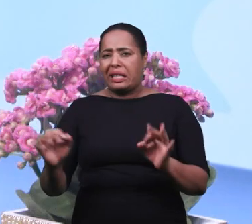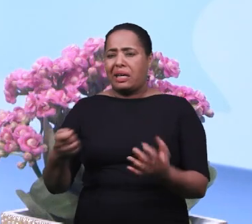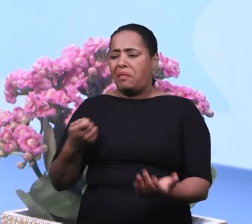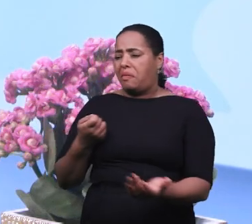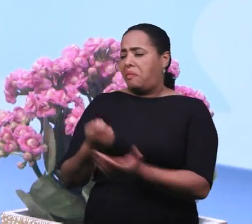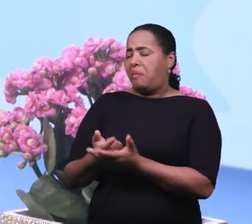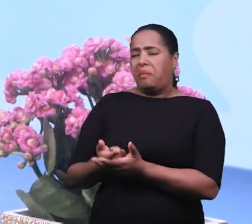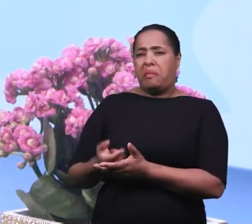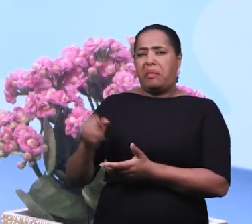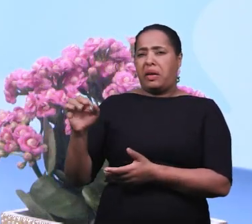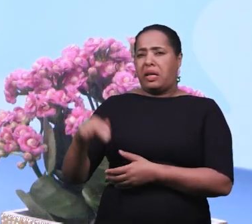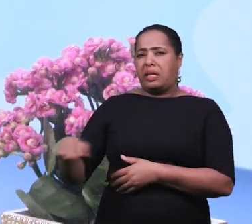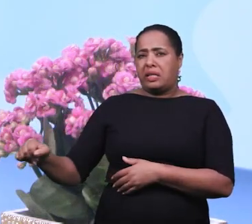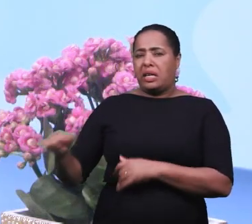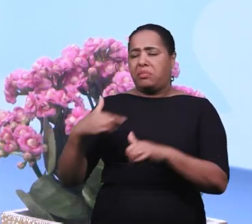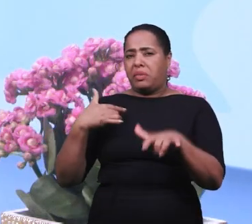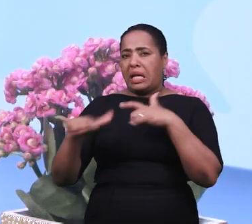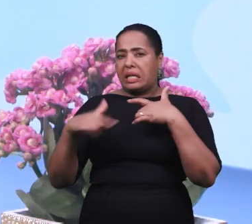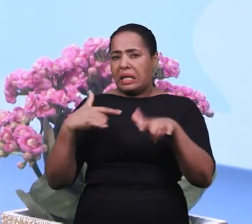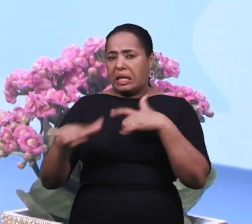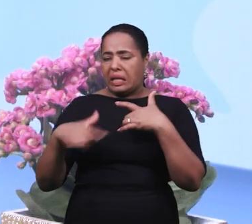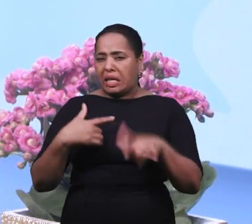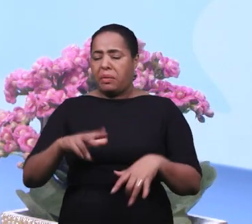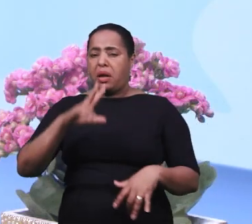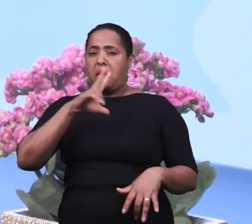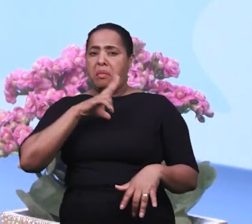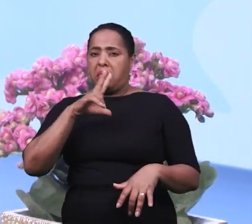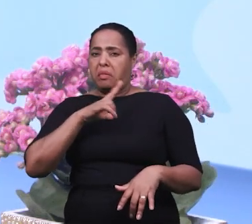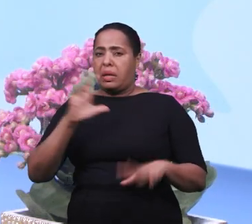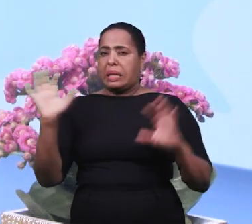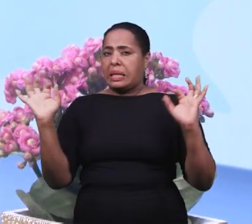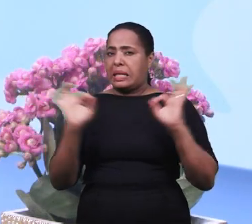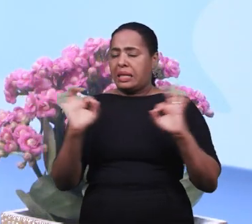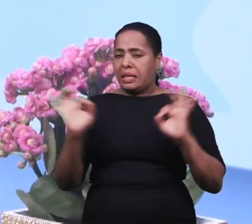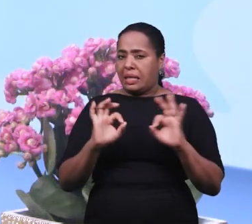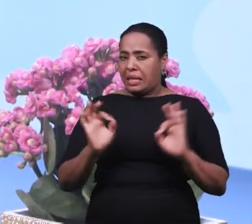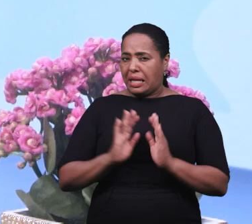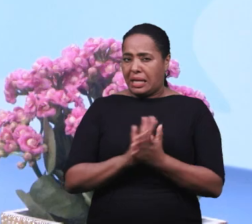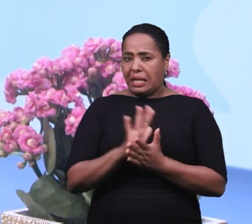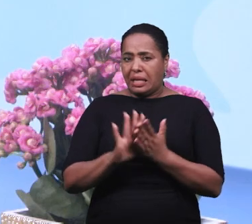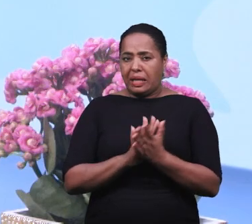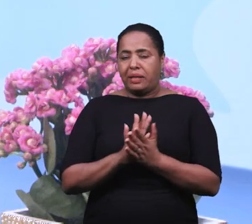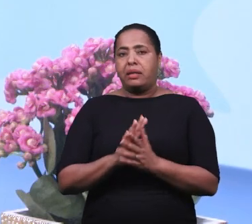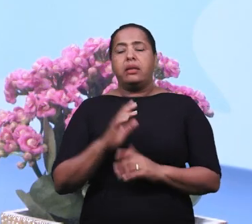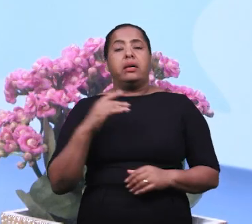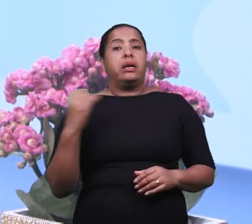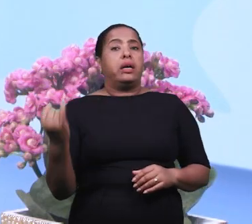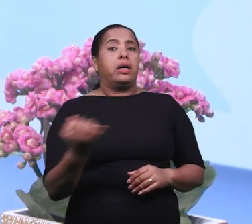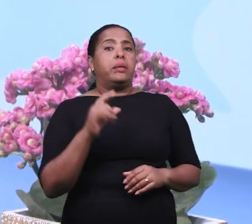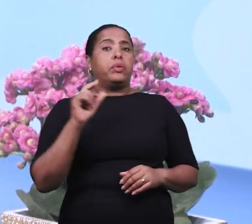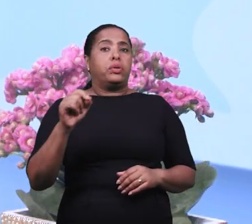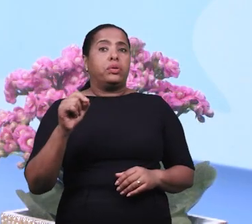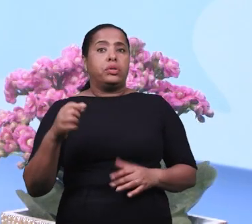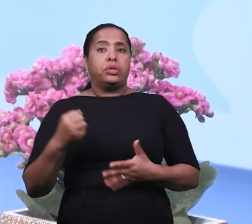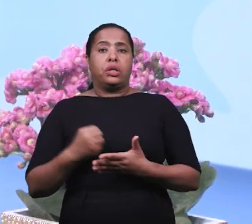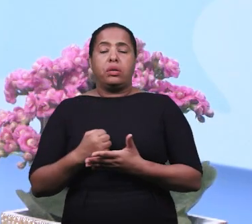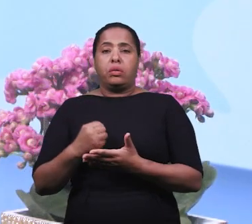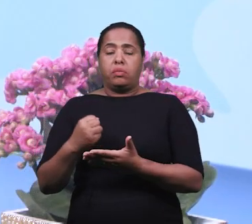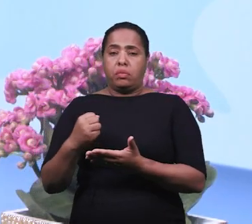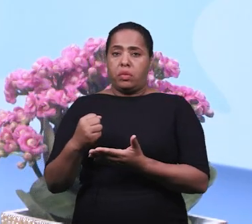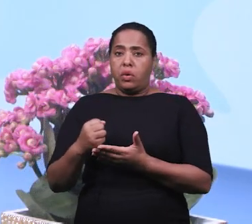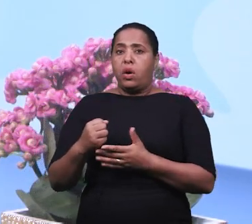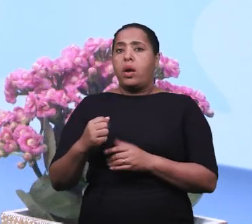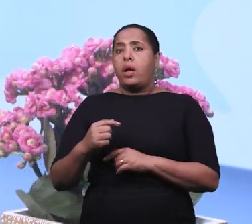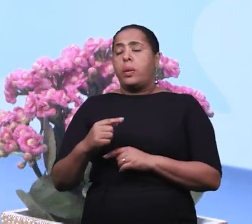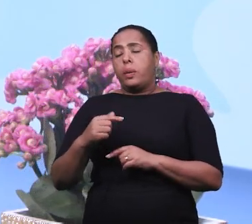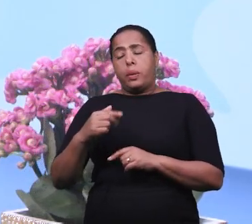ela não pode estar trabalhando e contribuir como contribuinte individual. Ela pode até, e é importante que faça isso, que contribua como facultativo.